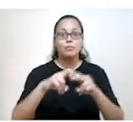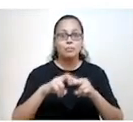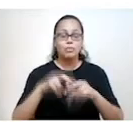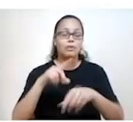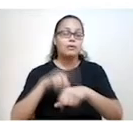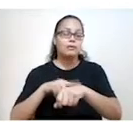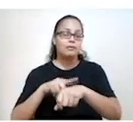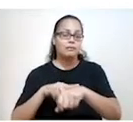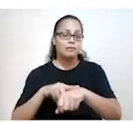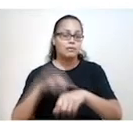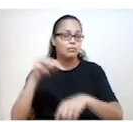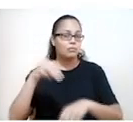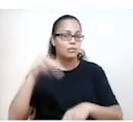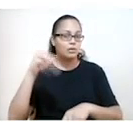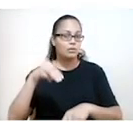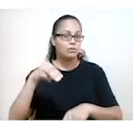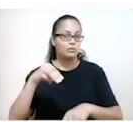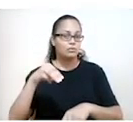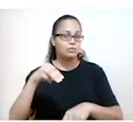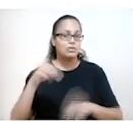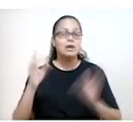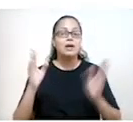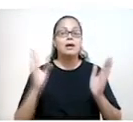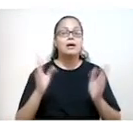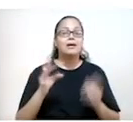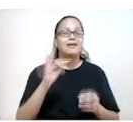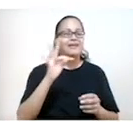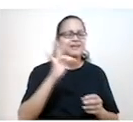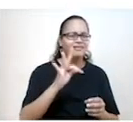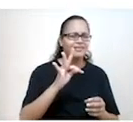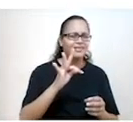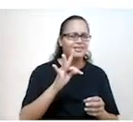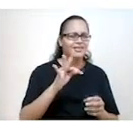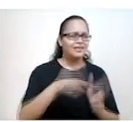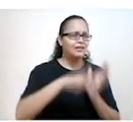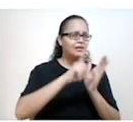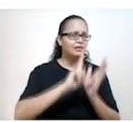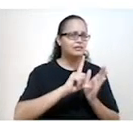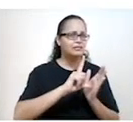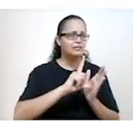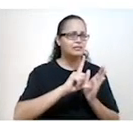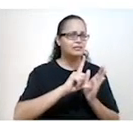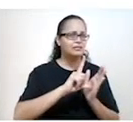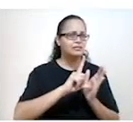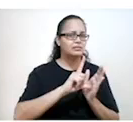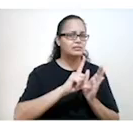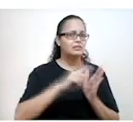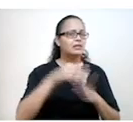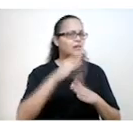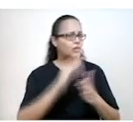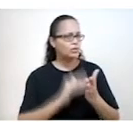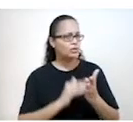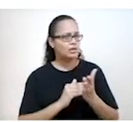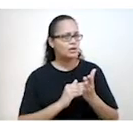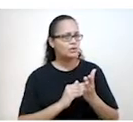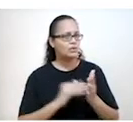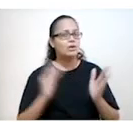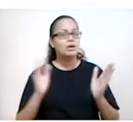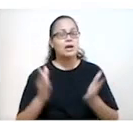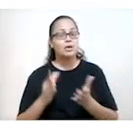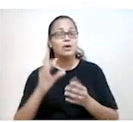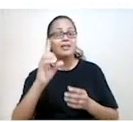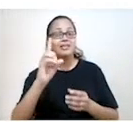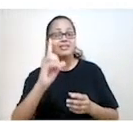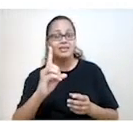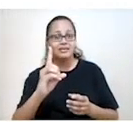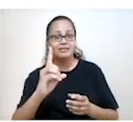tá vendo que em vez de chamar de t, lá era t maiúsculo de total, a gente chamou de d. D é de